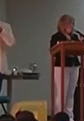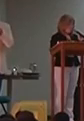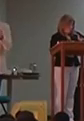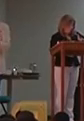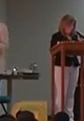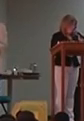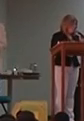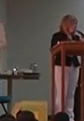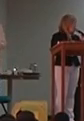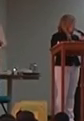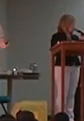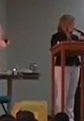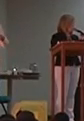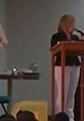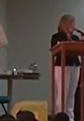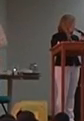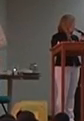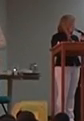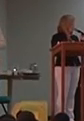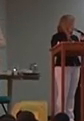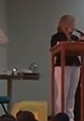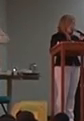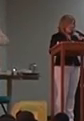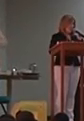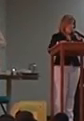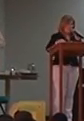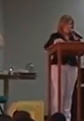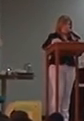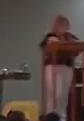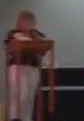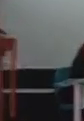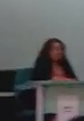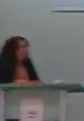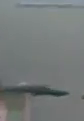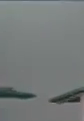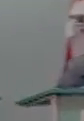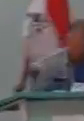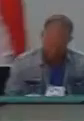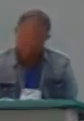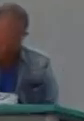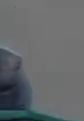E o senhor tem 1 minuto, escolherá quem responderá essa